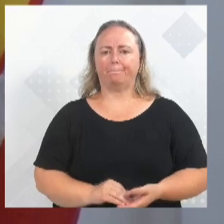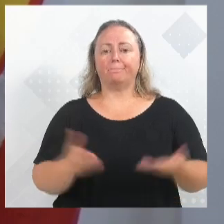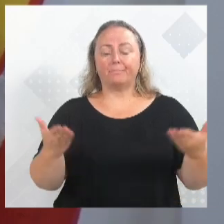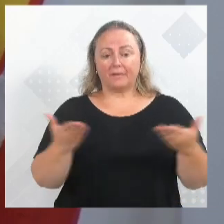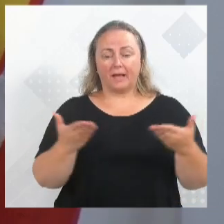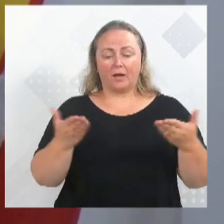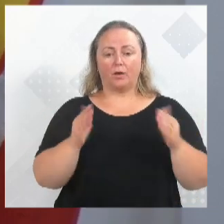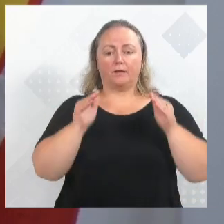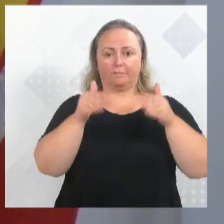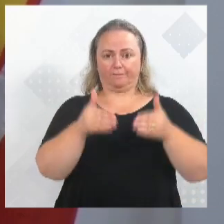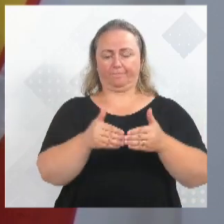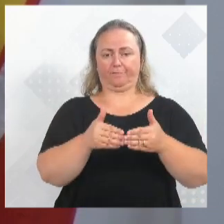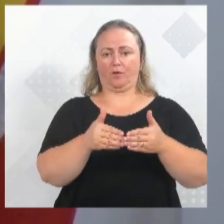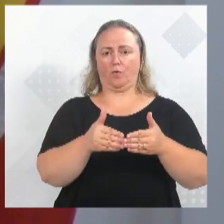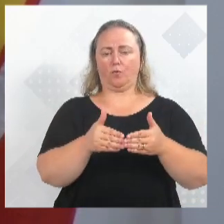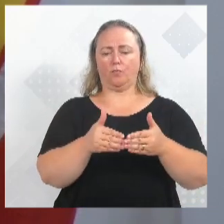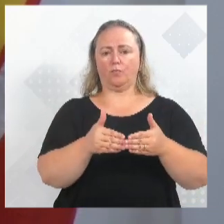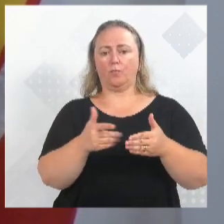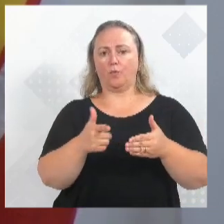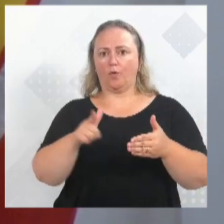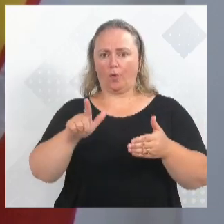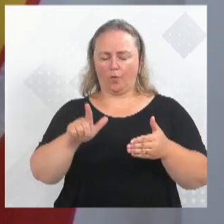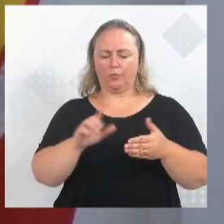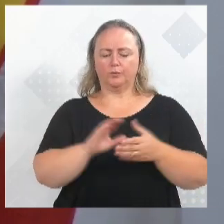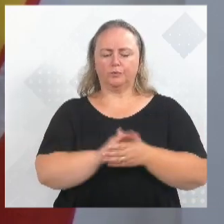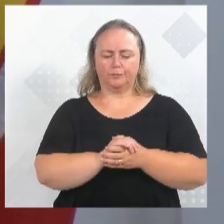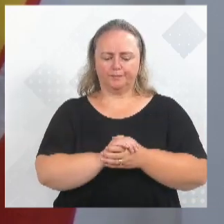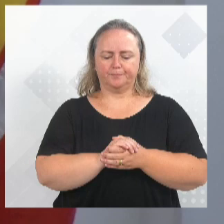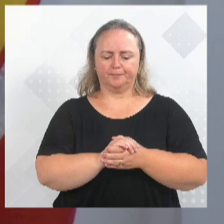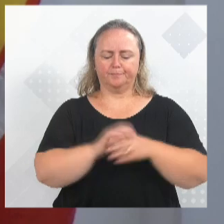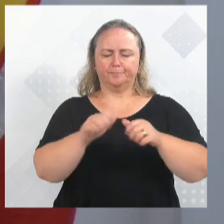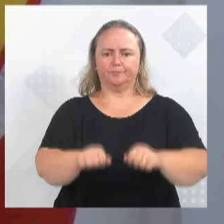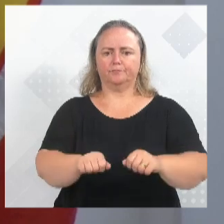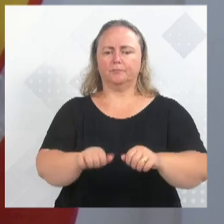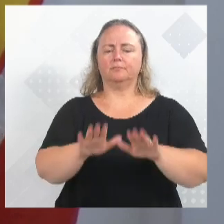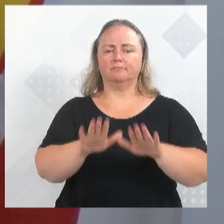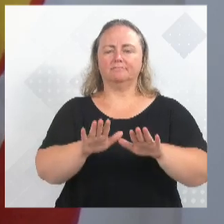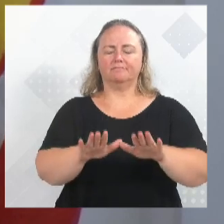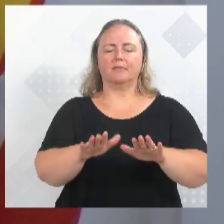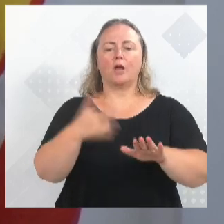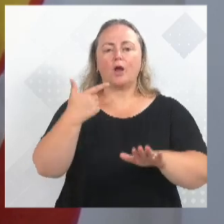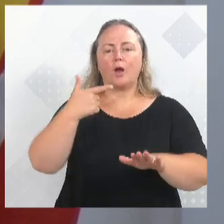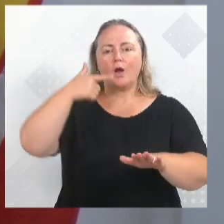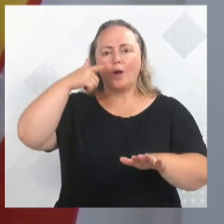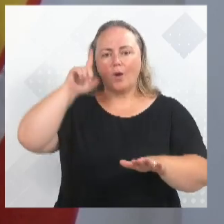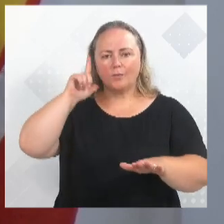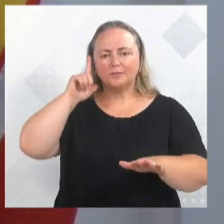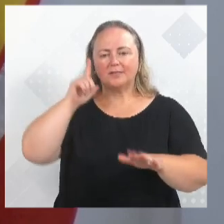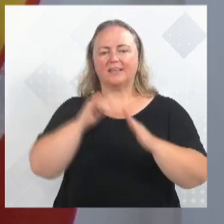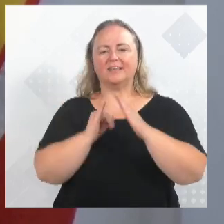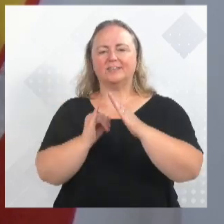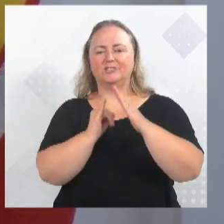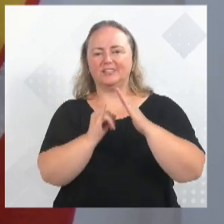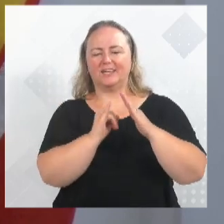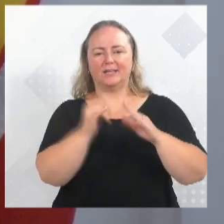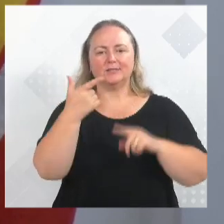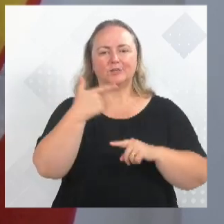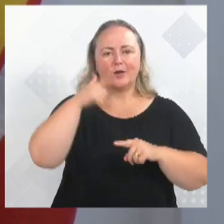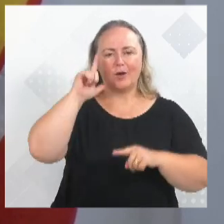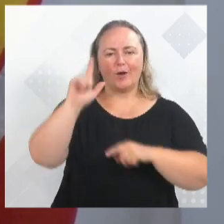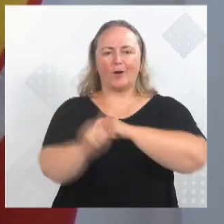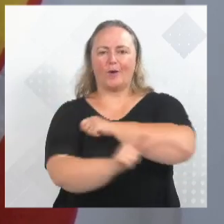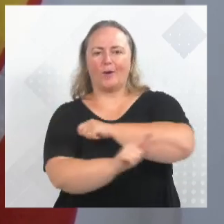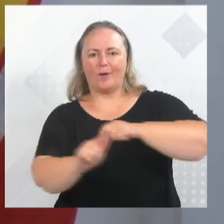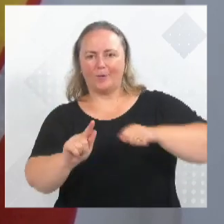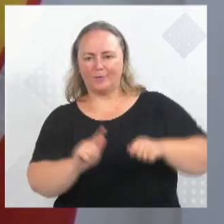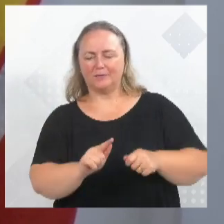eh me ater aqui a audiência a sessão Itinerante ontem não sei se nós temos uma foto ali eu